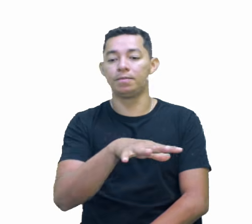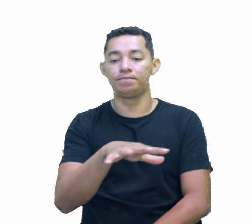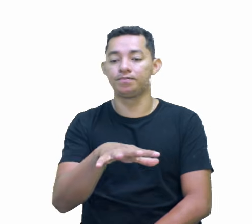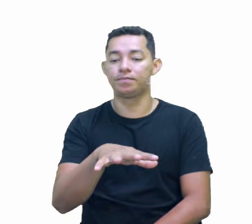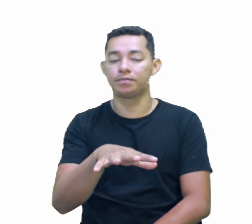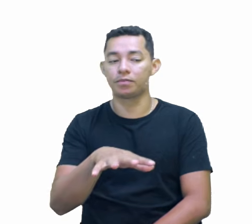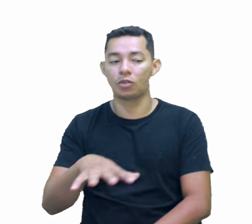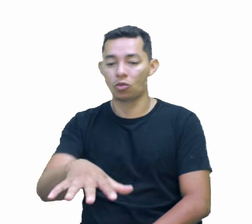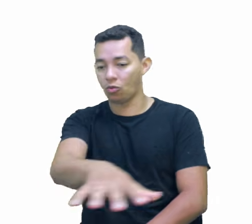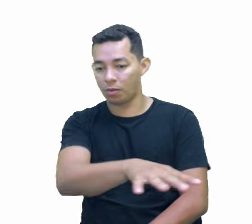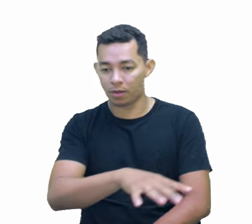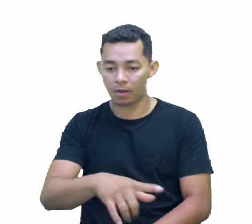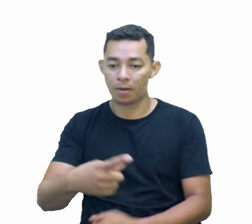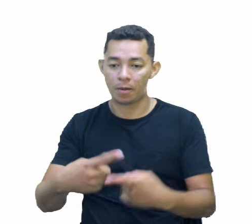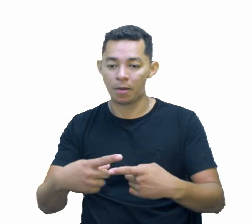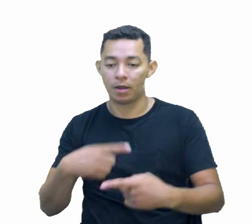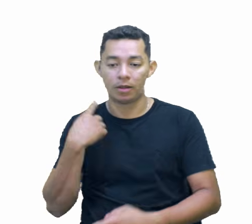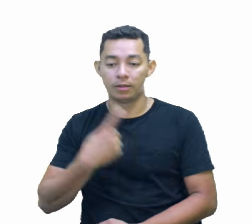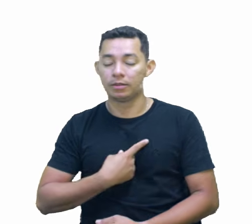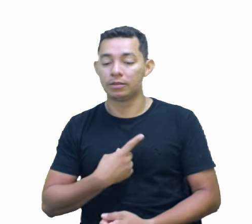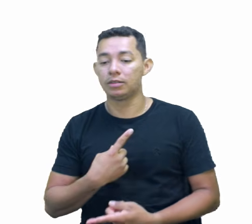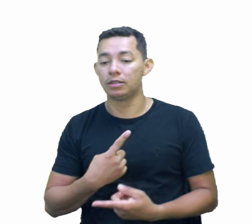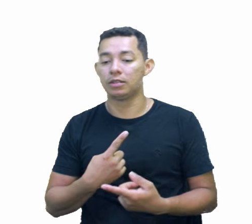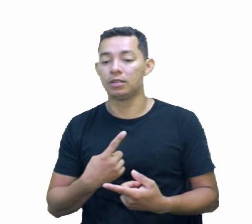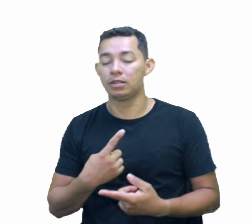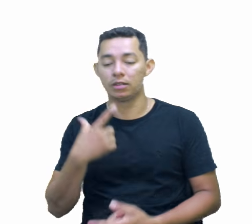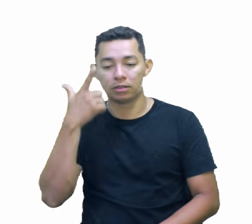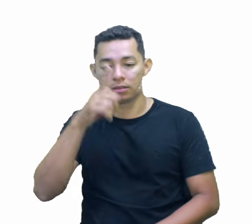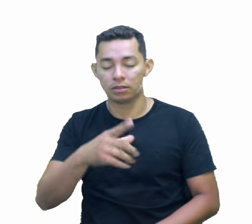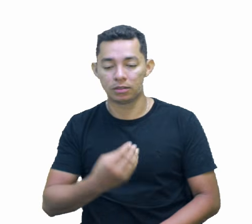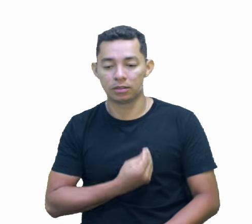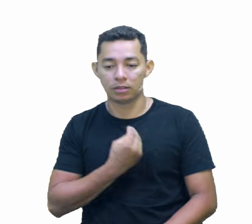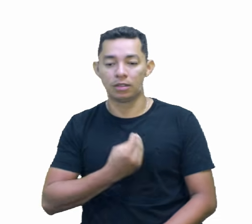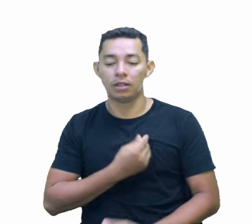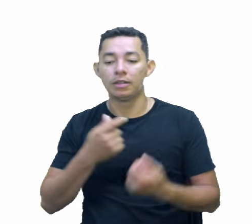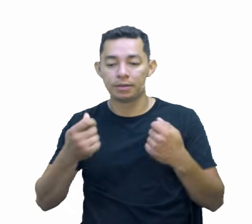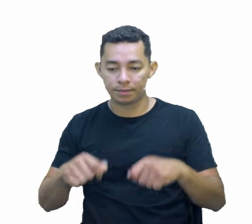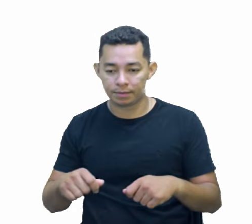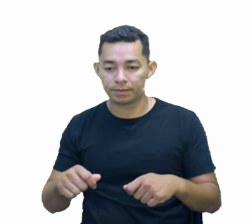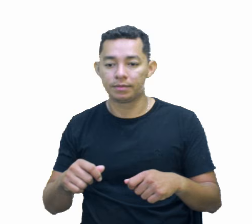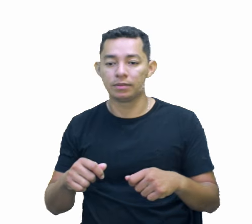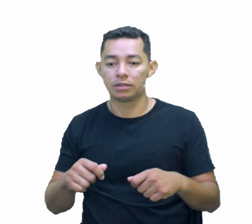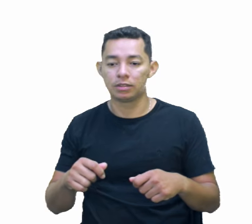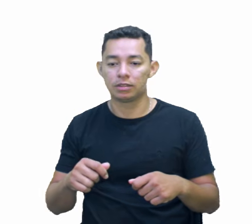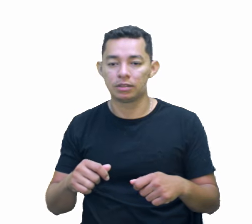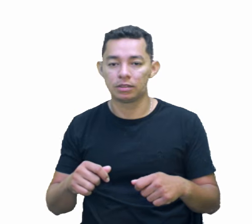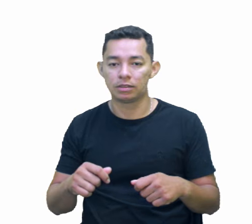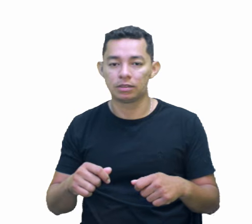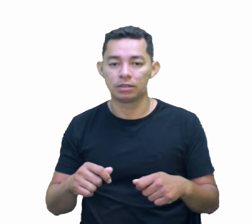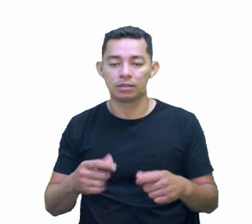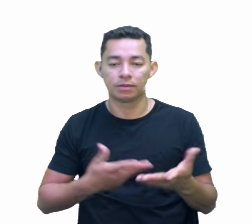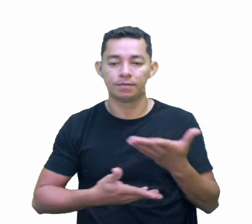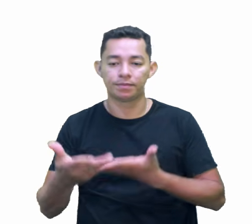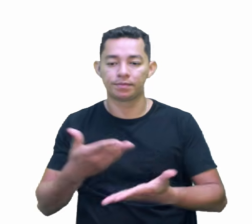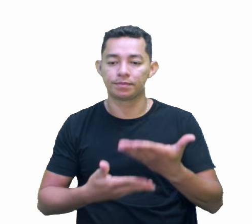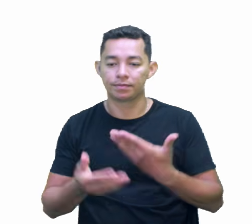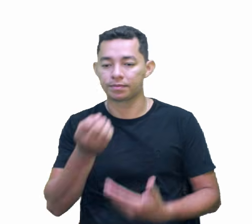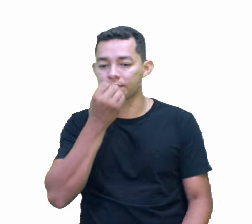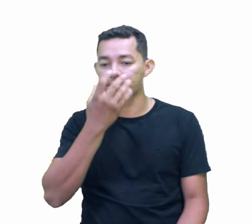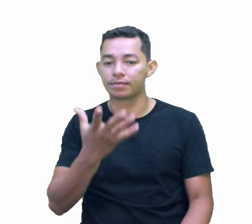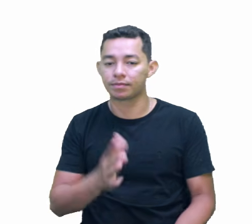gente precisa de alguns fatores ambientais favoráveis, né? Então, aqui no texto, assim sendo,